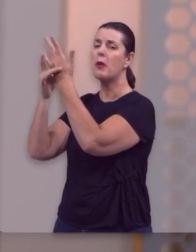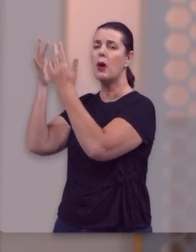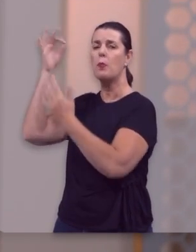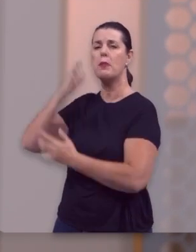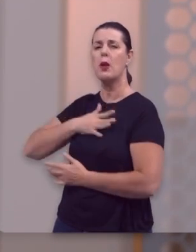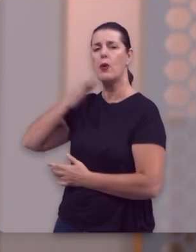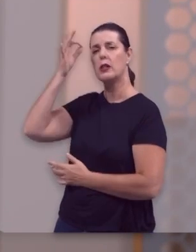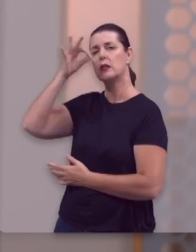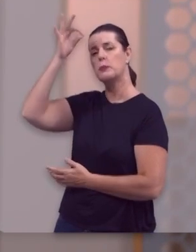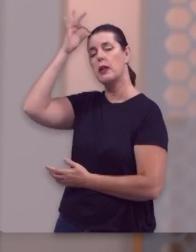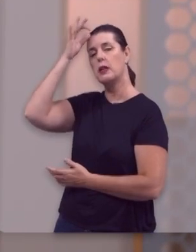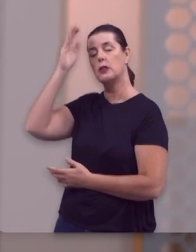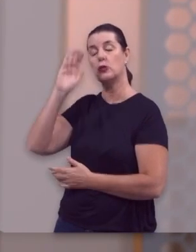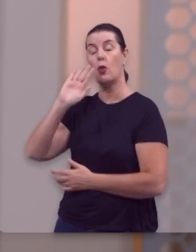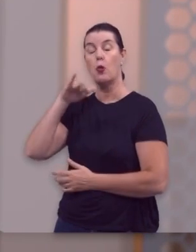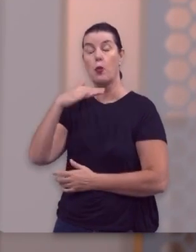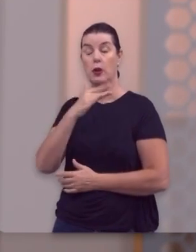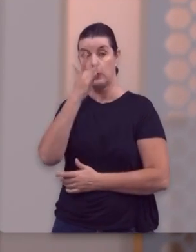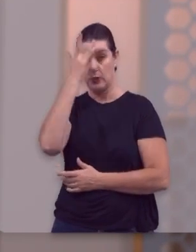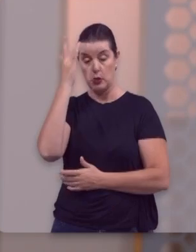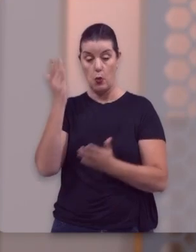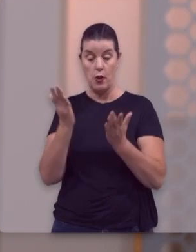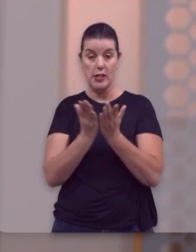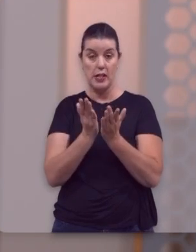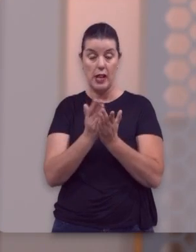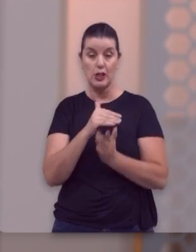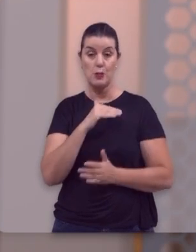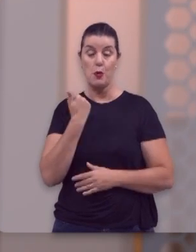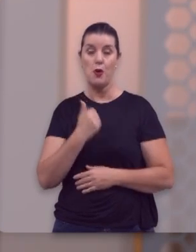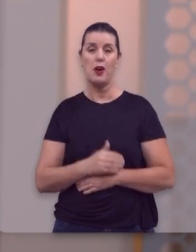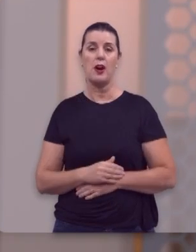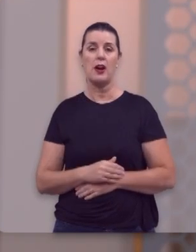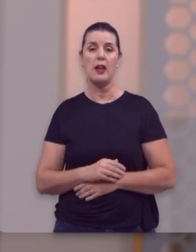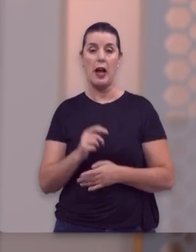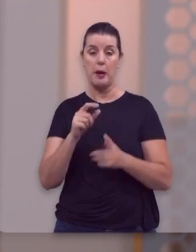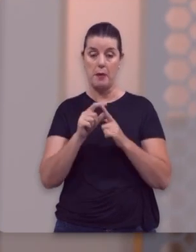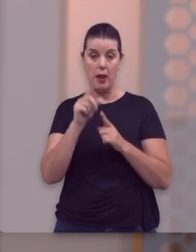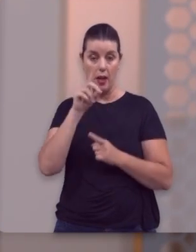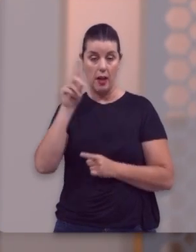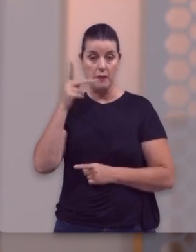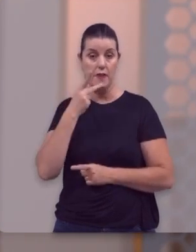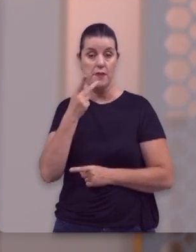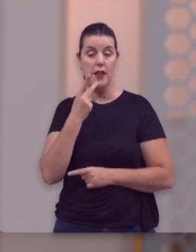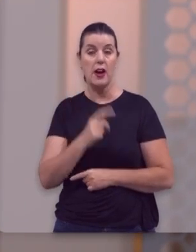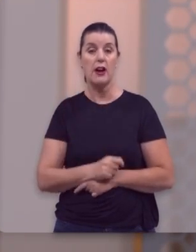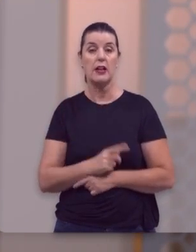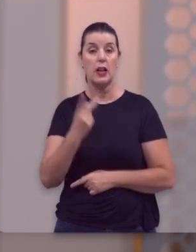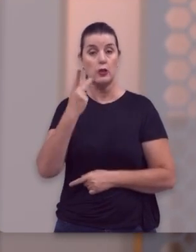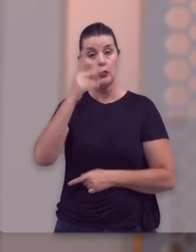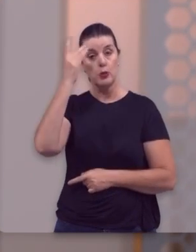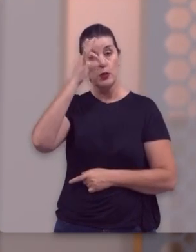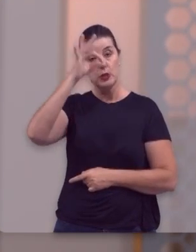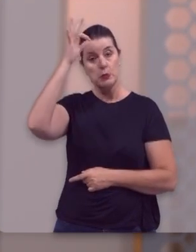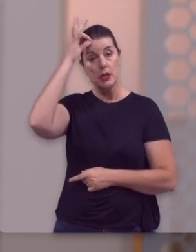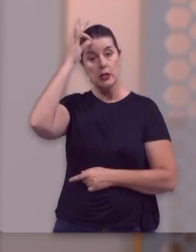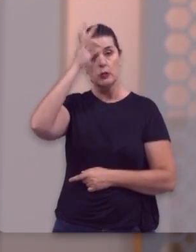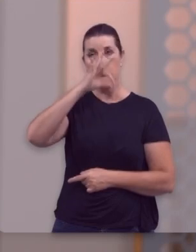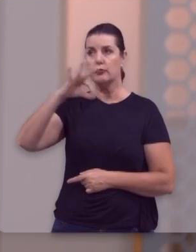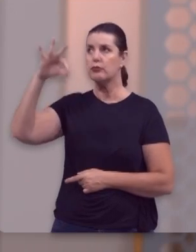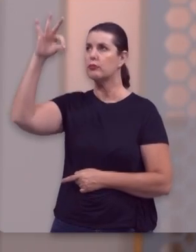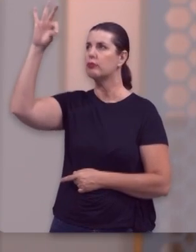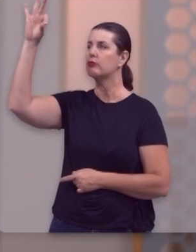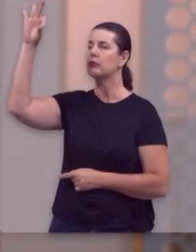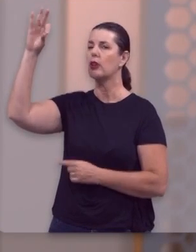Agora, quando um crente morre, diz a Escritura que o seu espírito sobe imediatamente, a sua alma